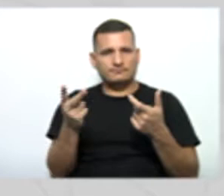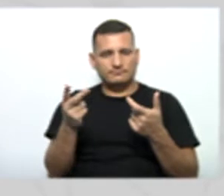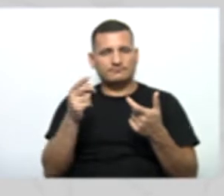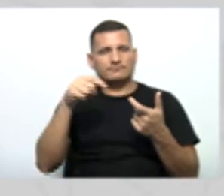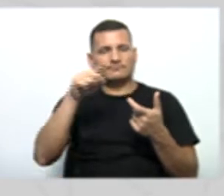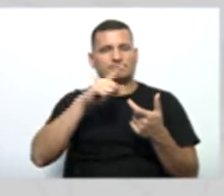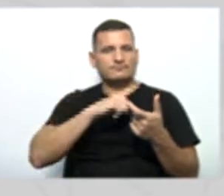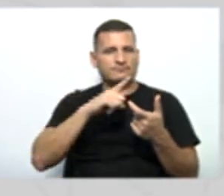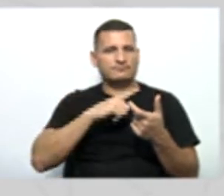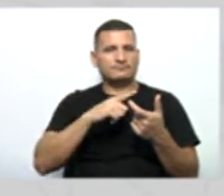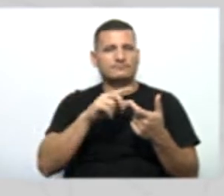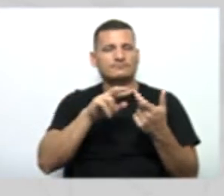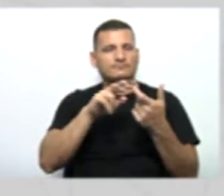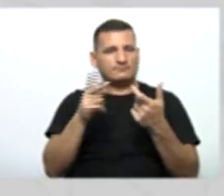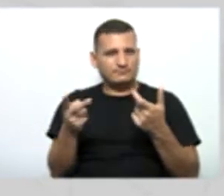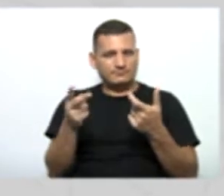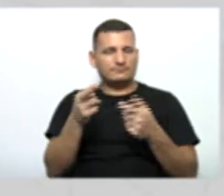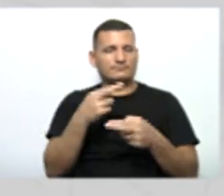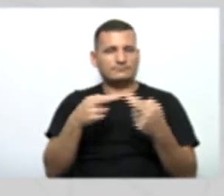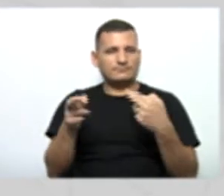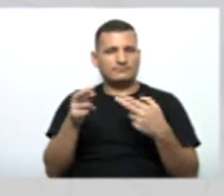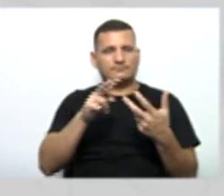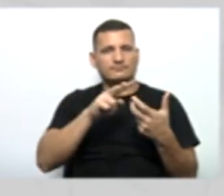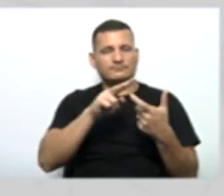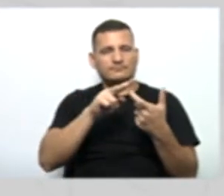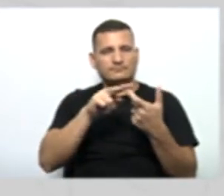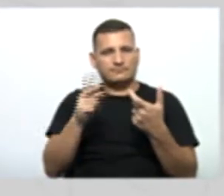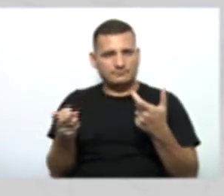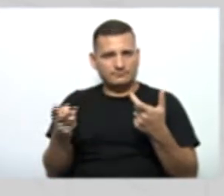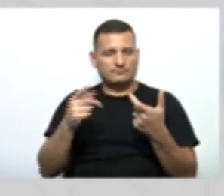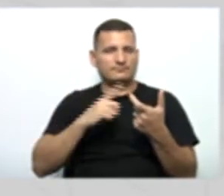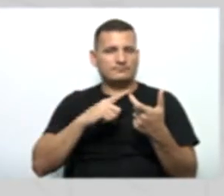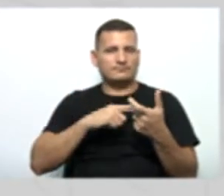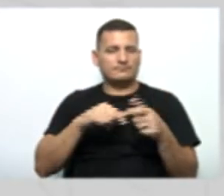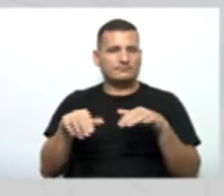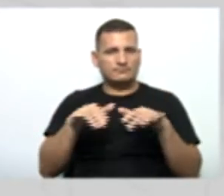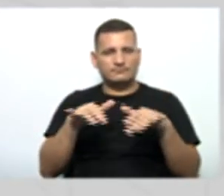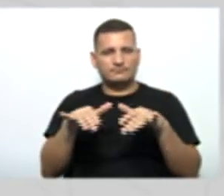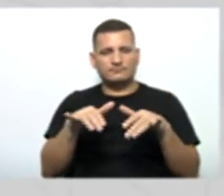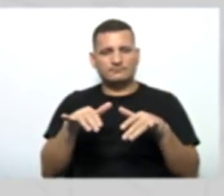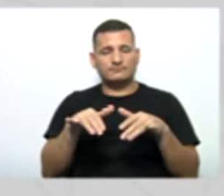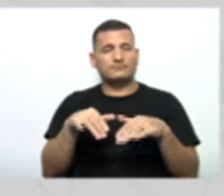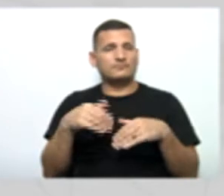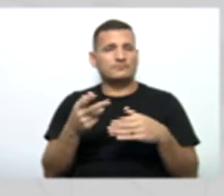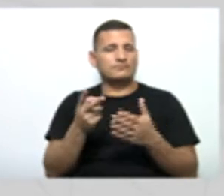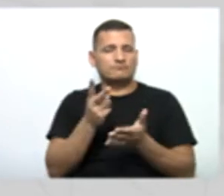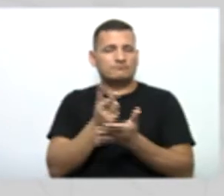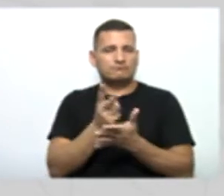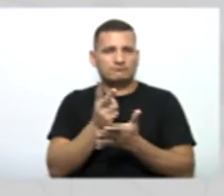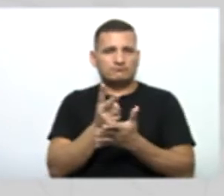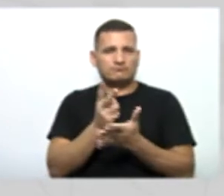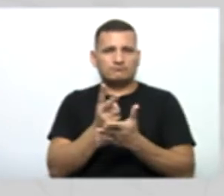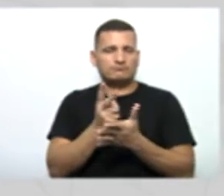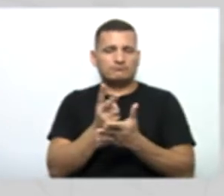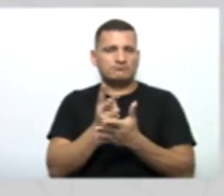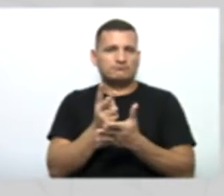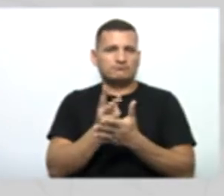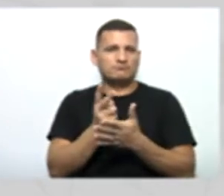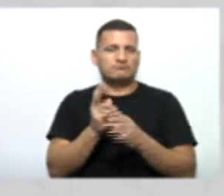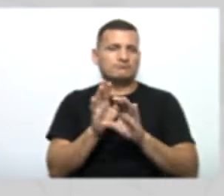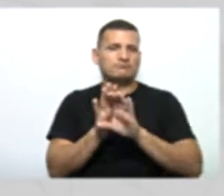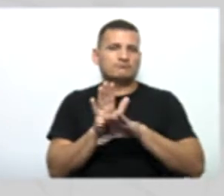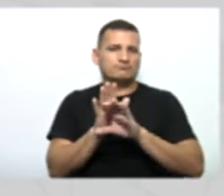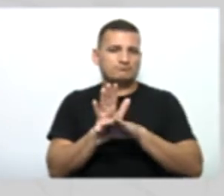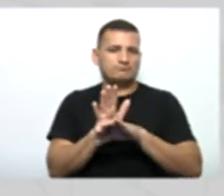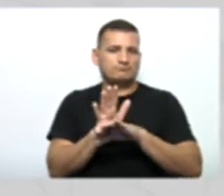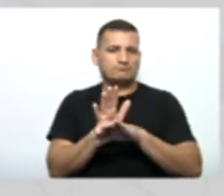os relacionamentos por herança em programação? Então, é o mesmo generalização,